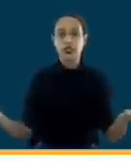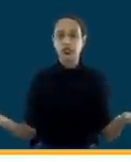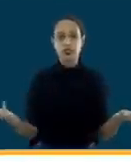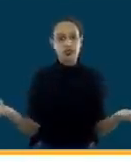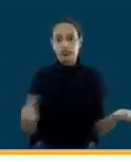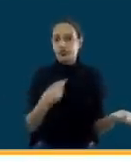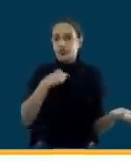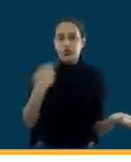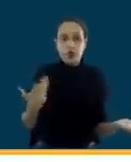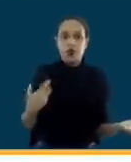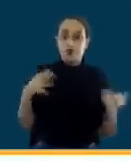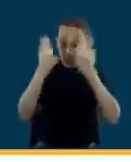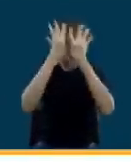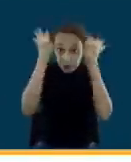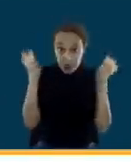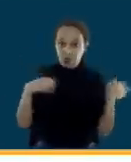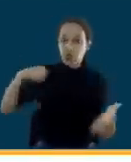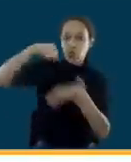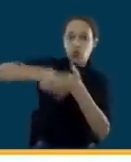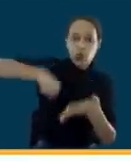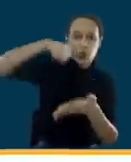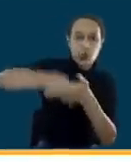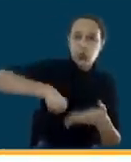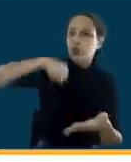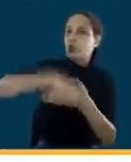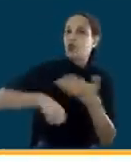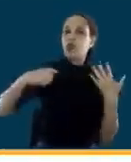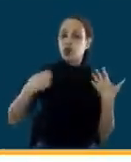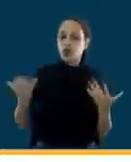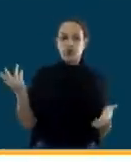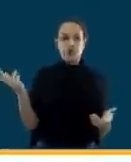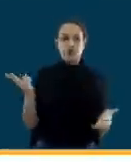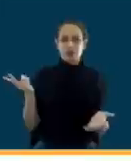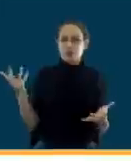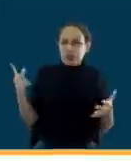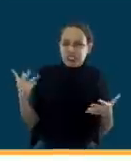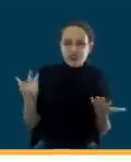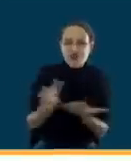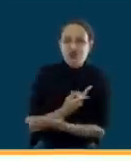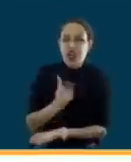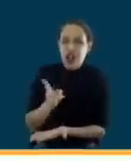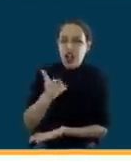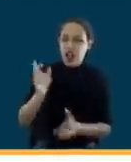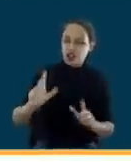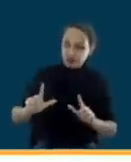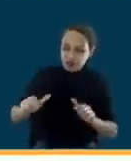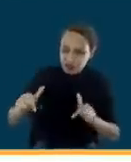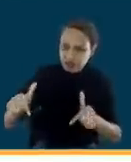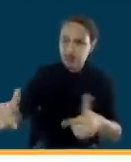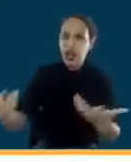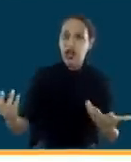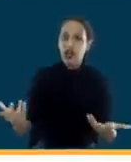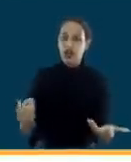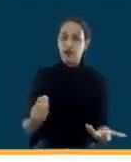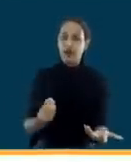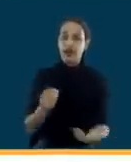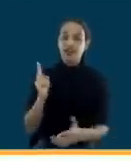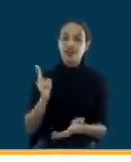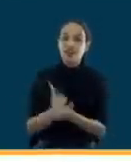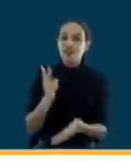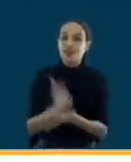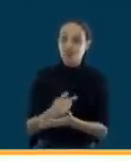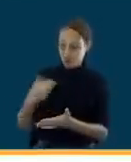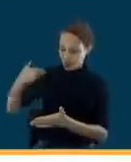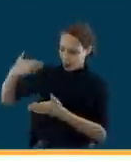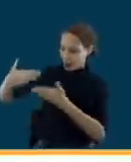suas tradições, mas para manter vivas suas crianças, seus anciões, suas anciãs, para manter viva uma árvore centenária